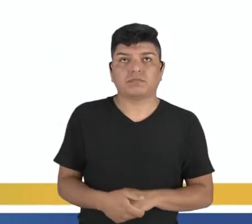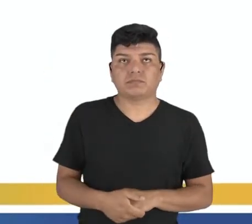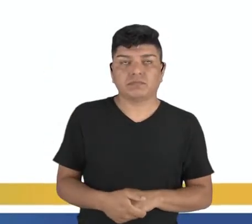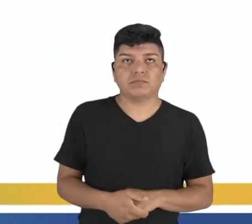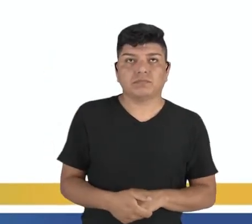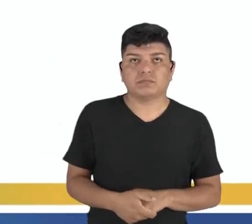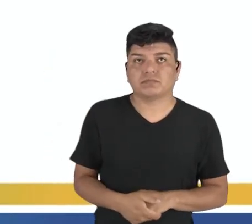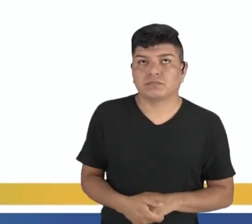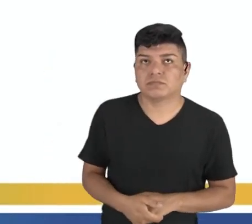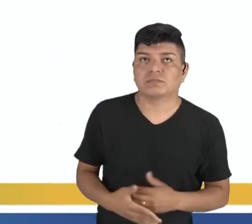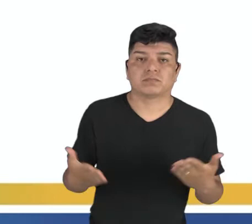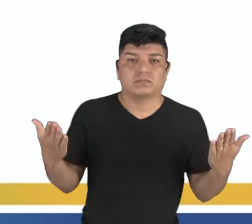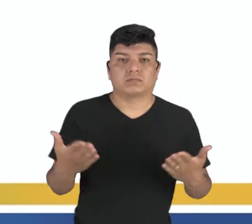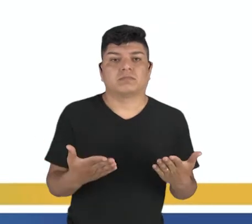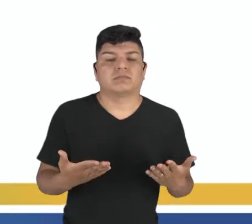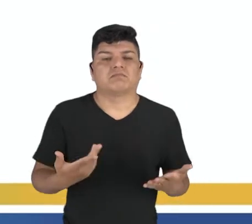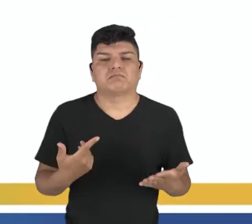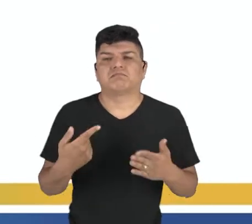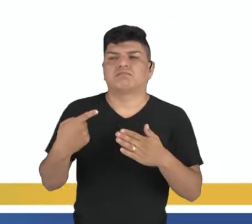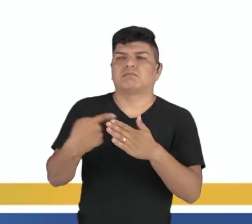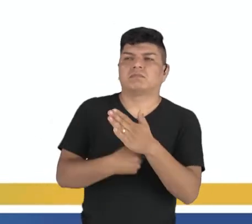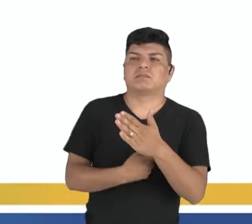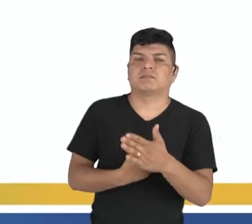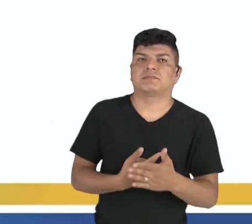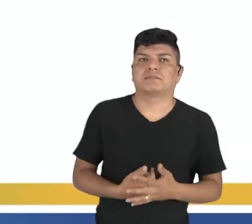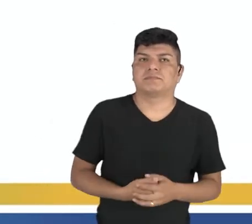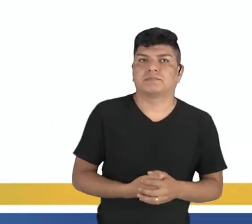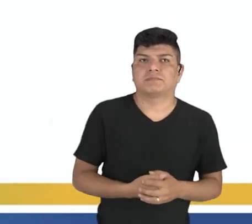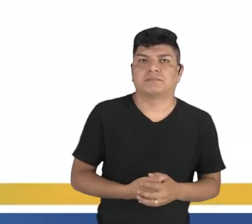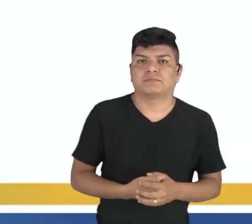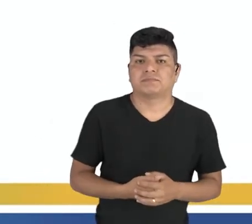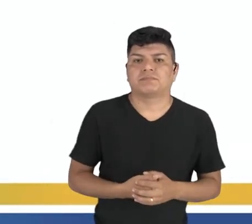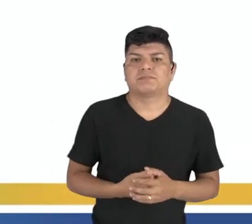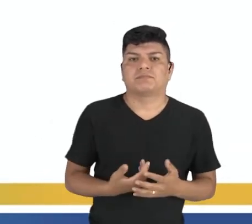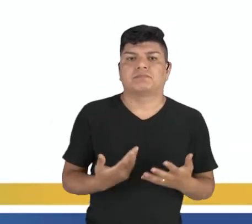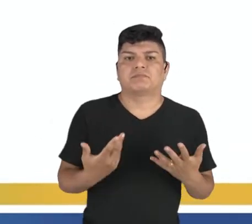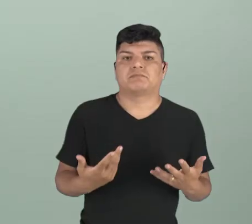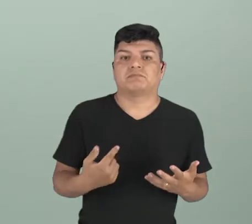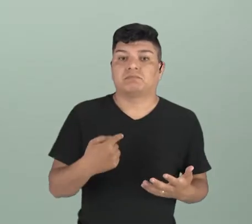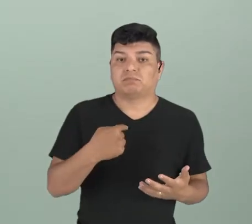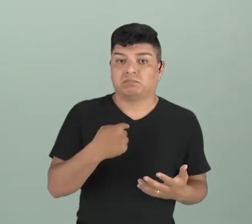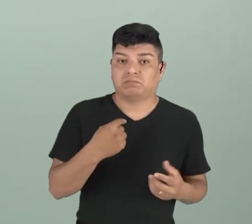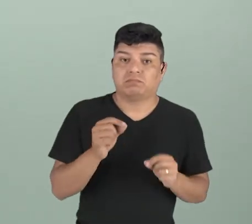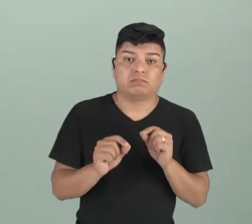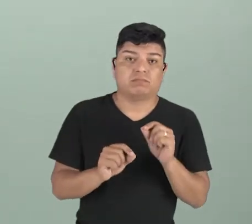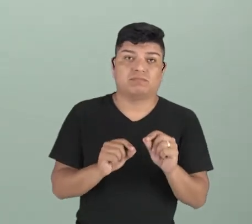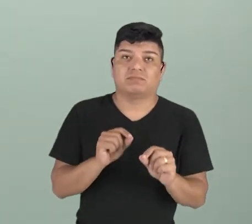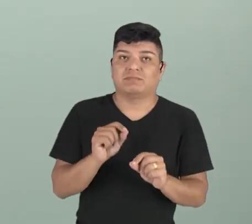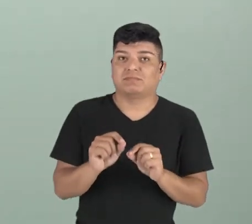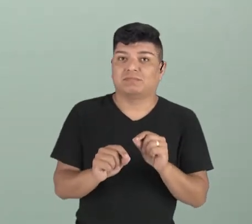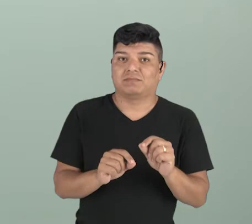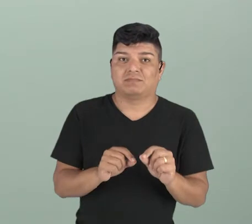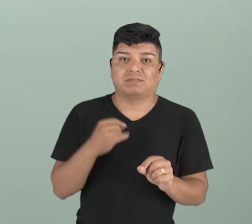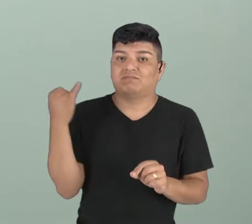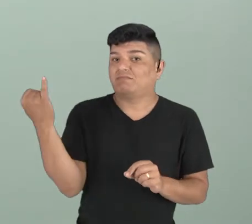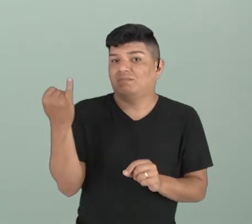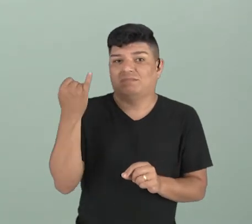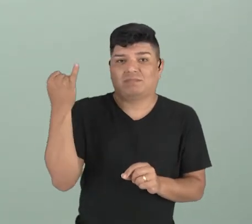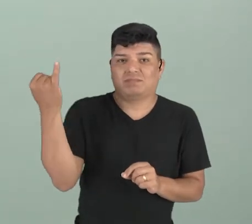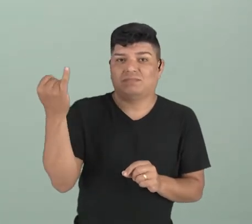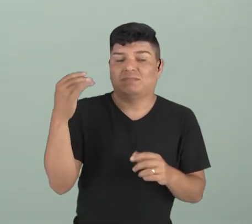Agora, você pode também estar se perguntando, e o que isso tem a ver? O que isso me interessa,